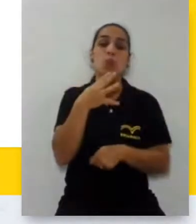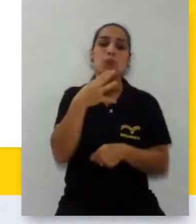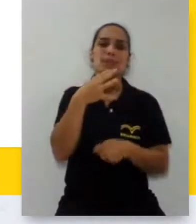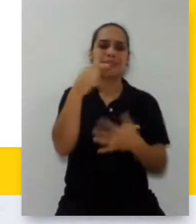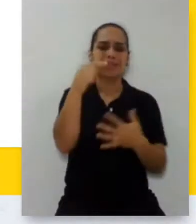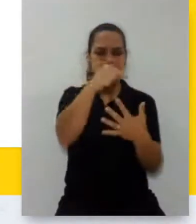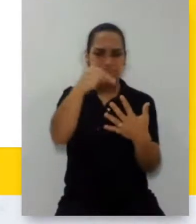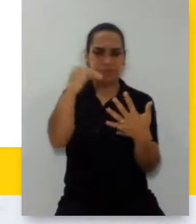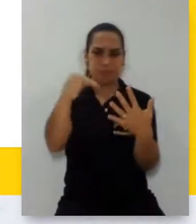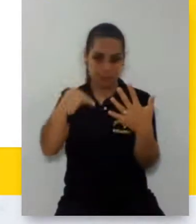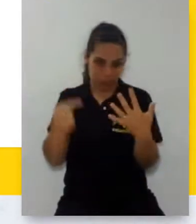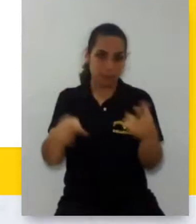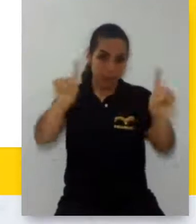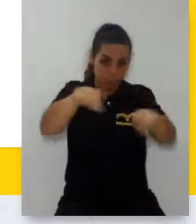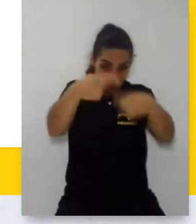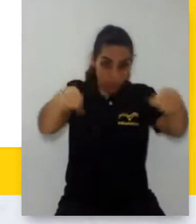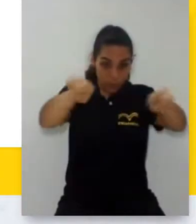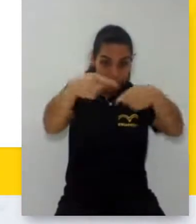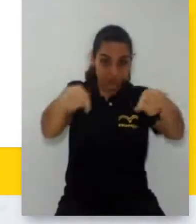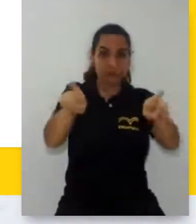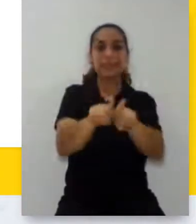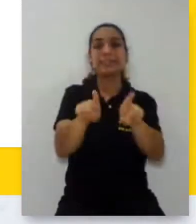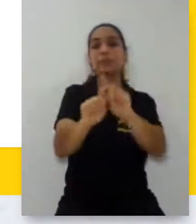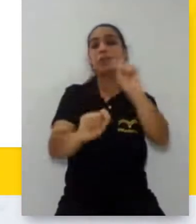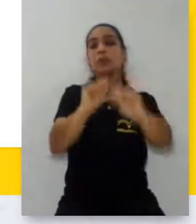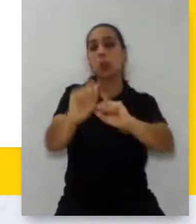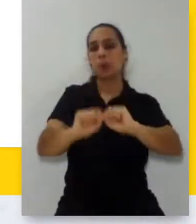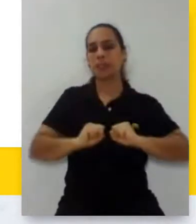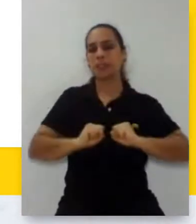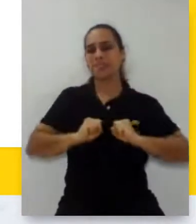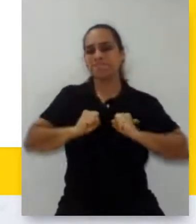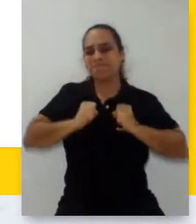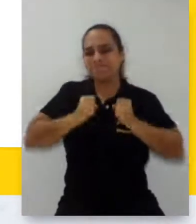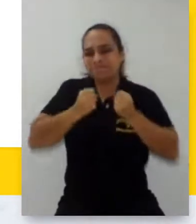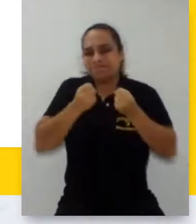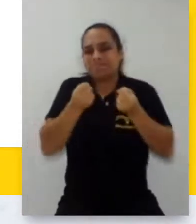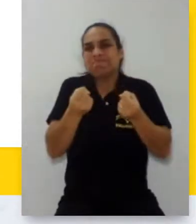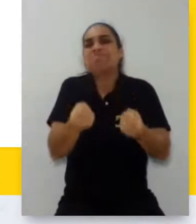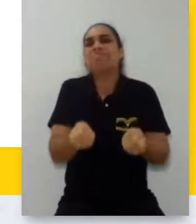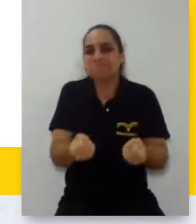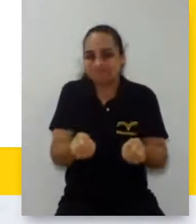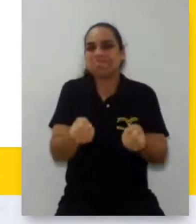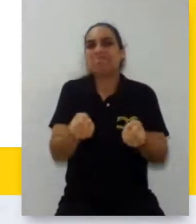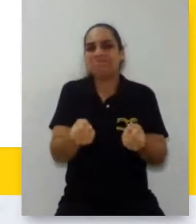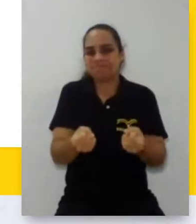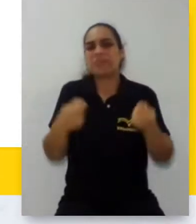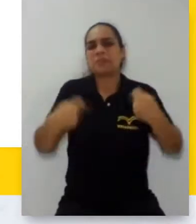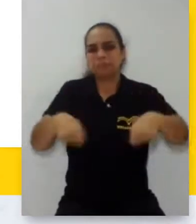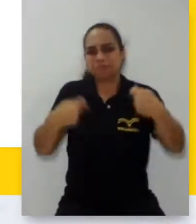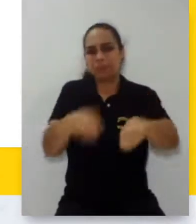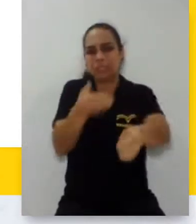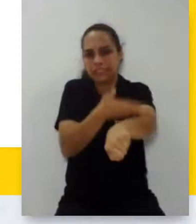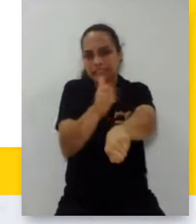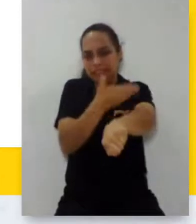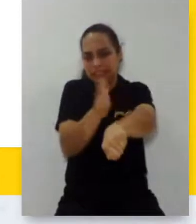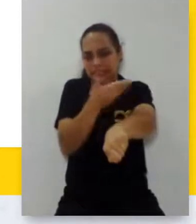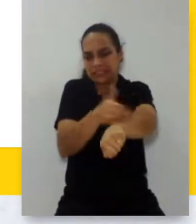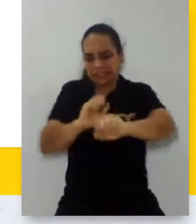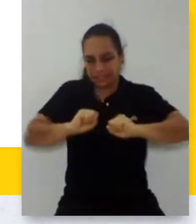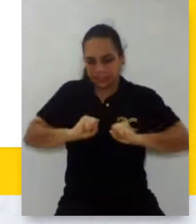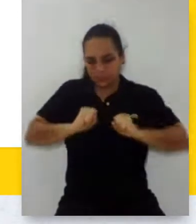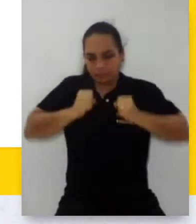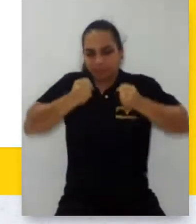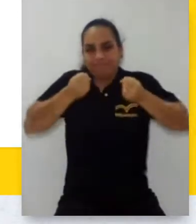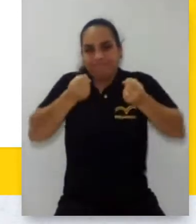músico ele precisa de muita dedicação, muito esforço, ele precisa de um empenho muito grande e talento. E